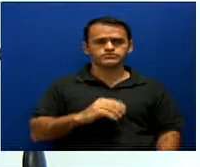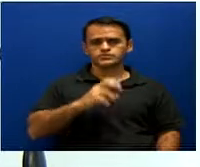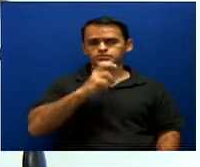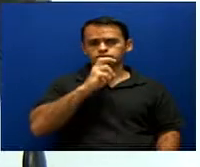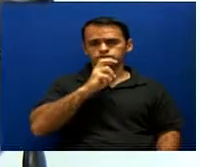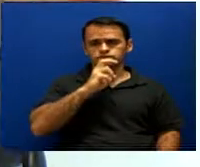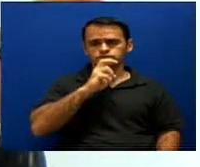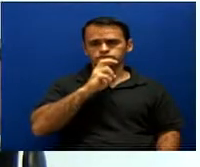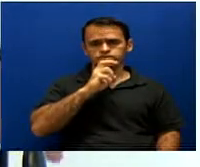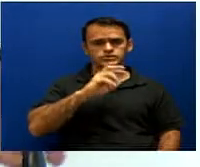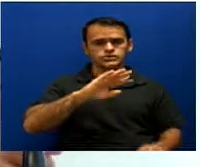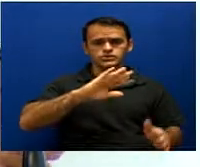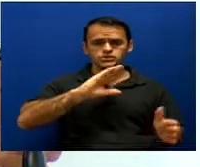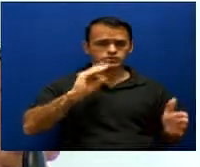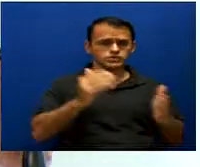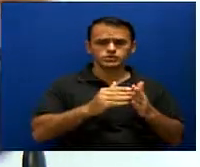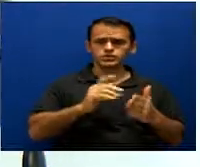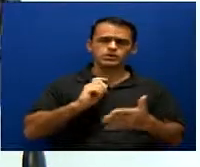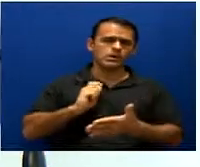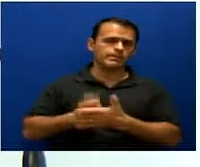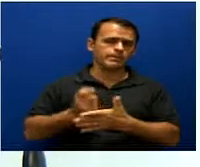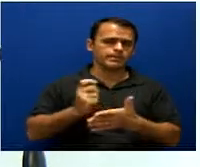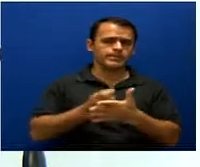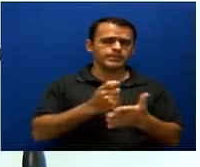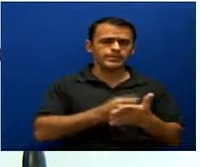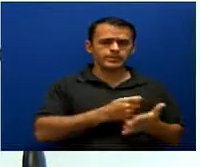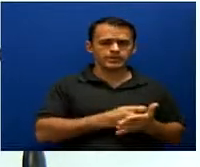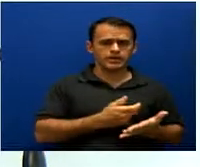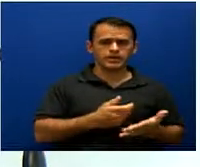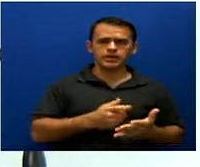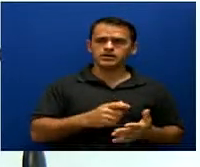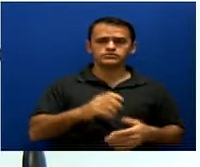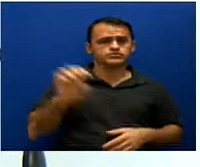Sorocaba está bancando tudo que é do Estado,